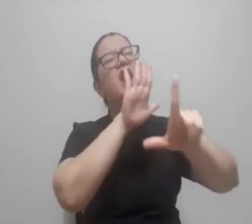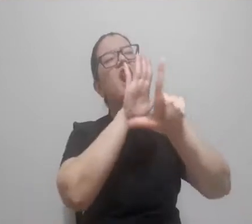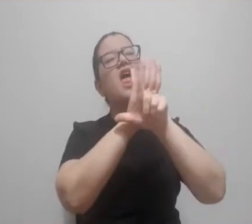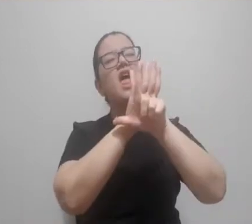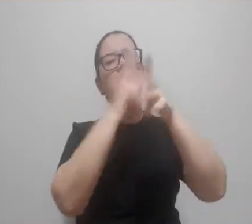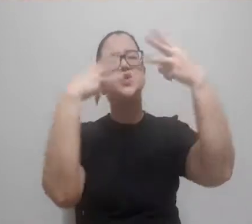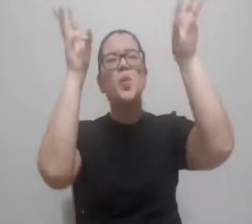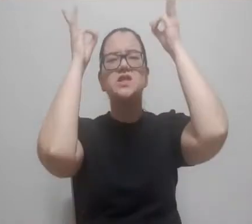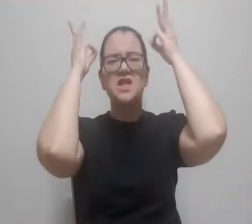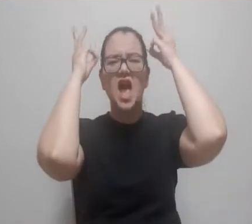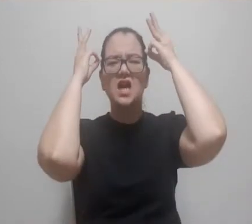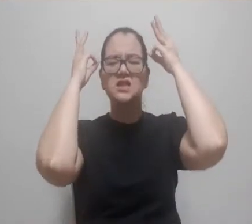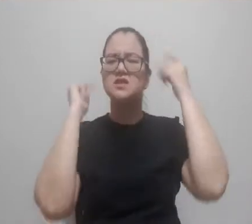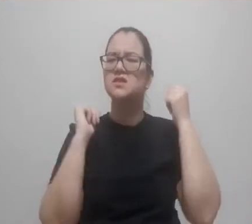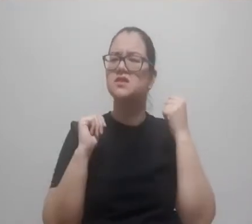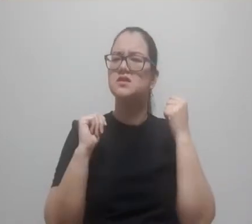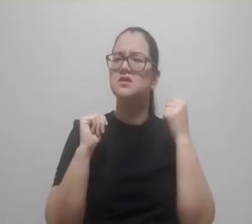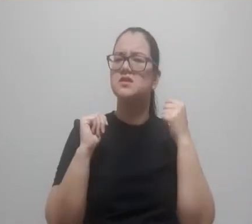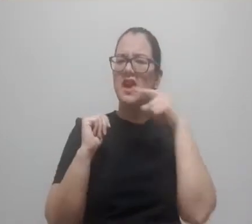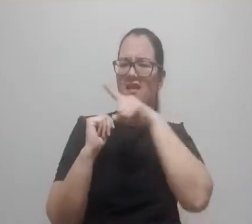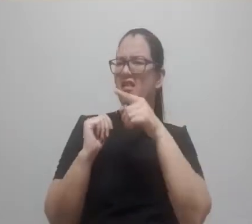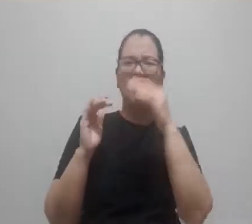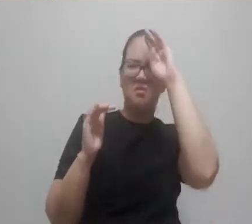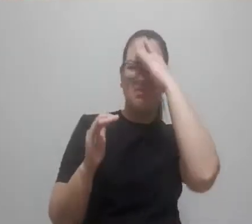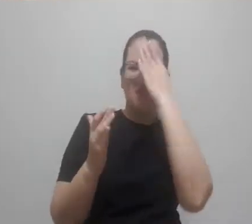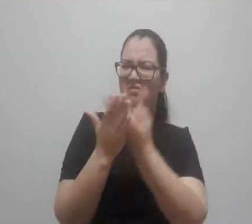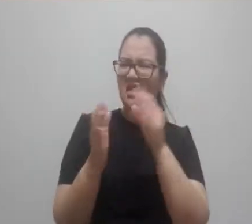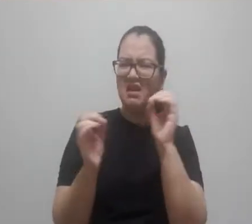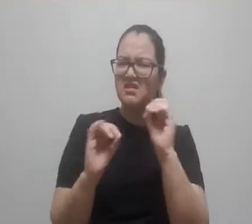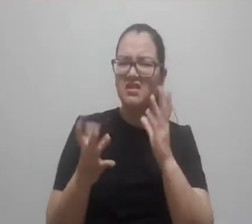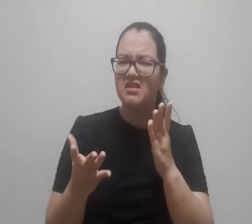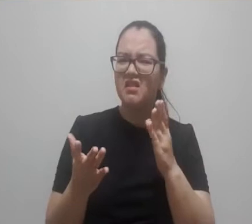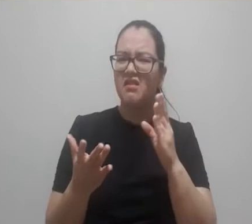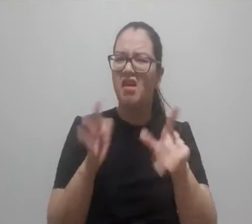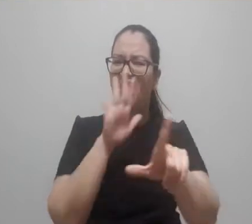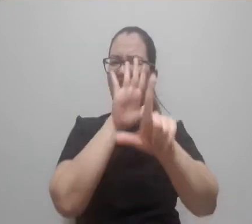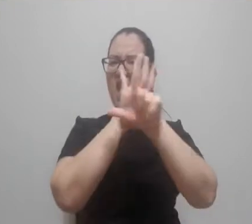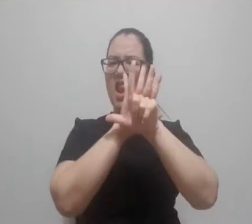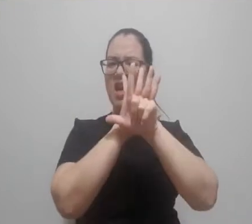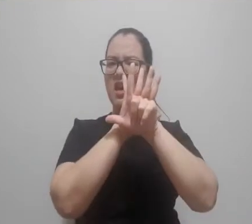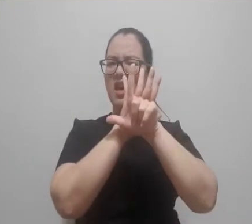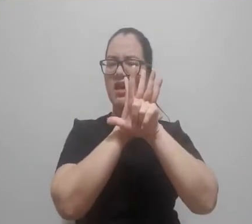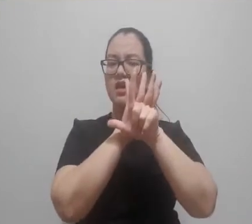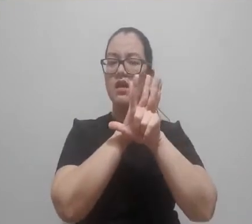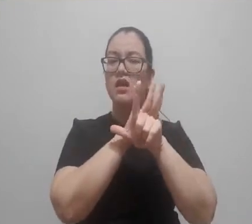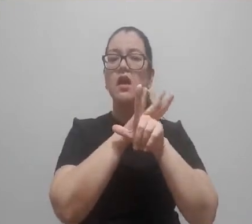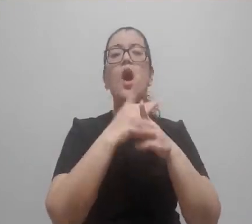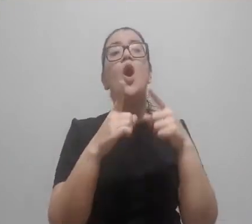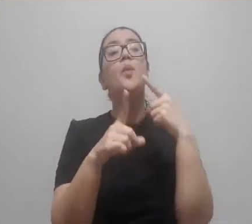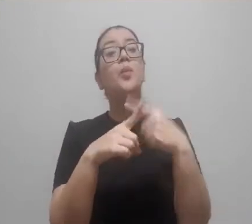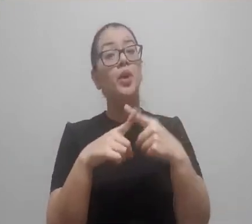que realmente ele não acredita? Porque olha, quem é que era expoente e